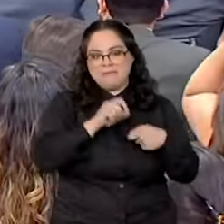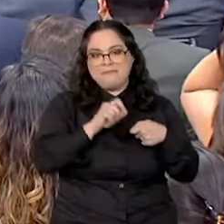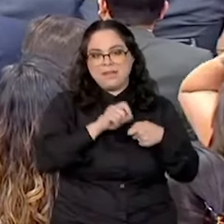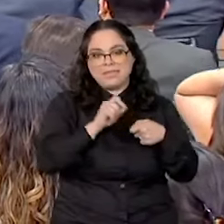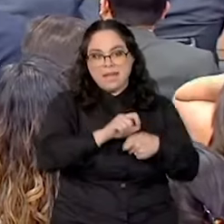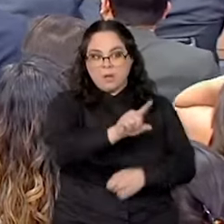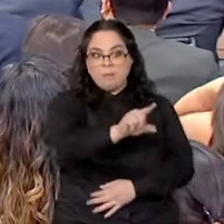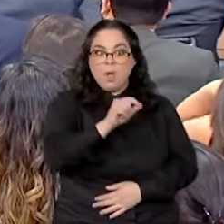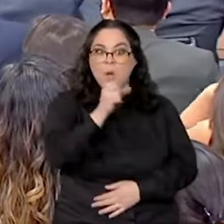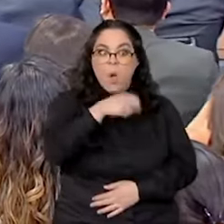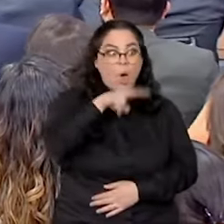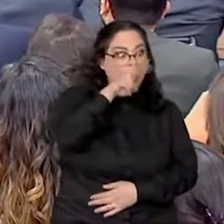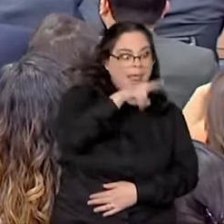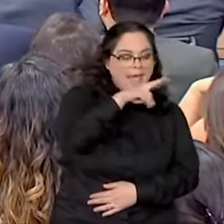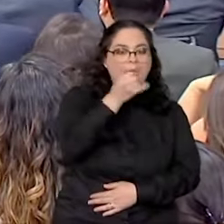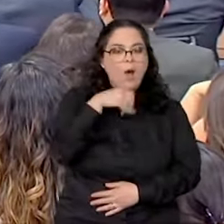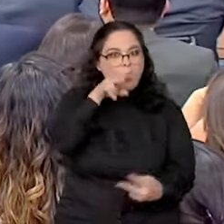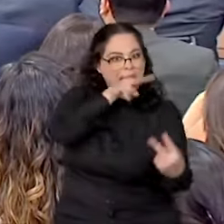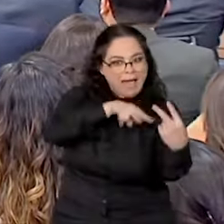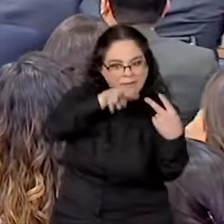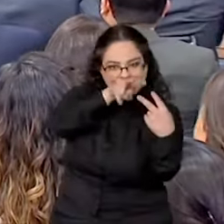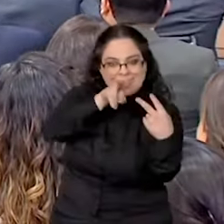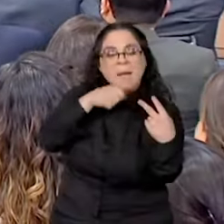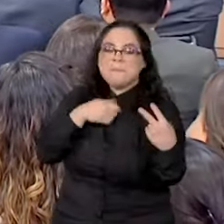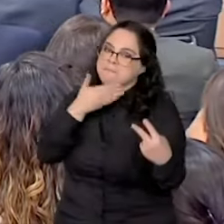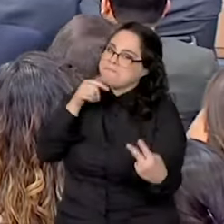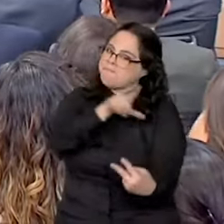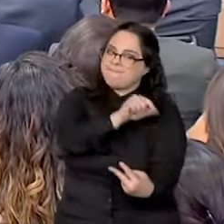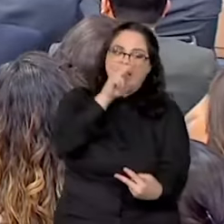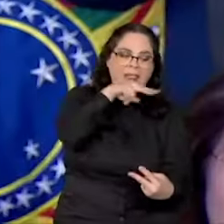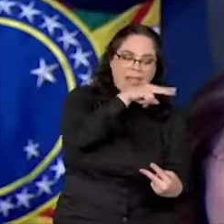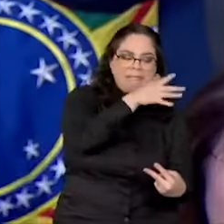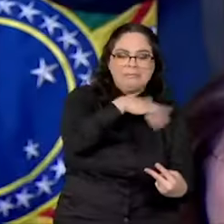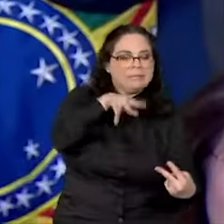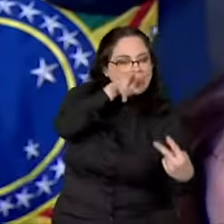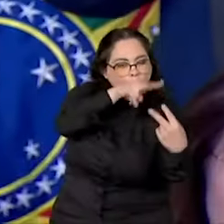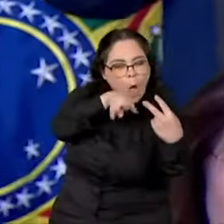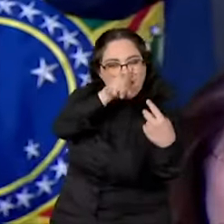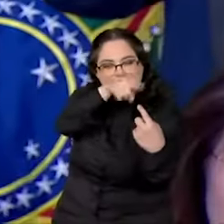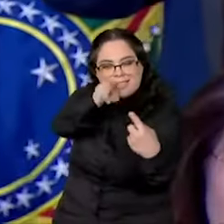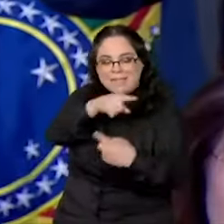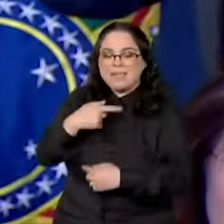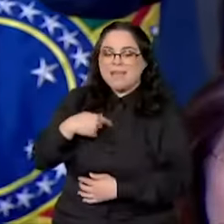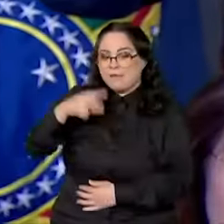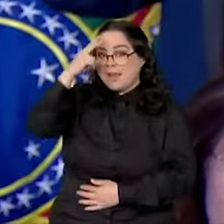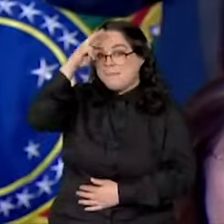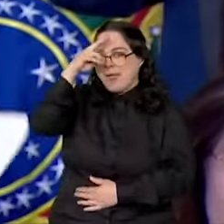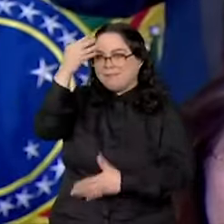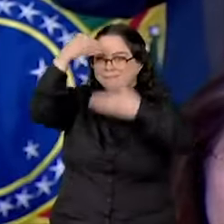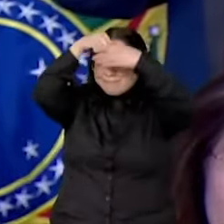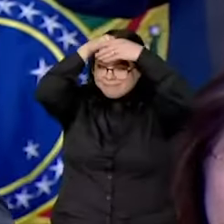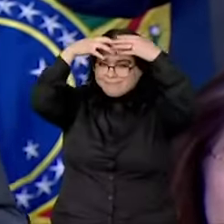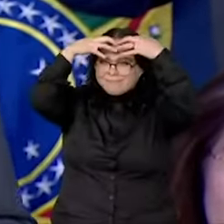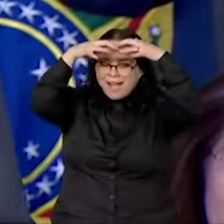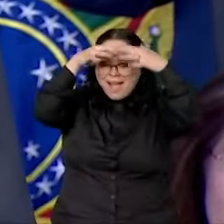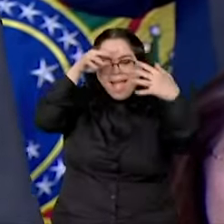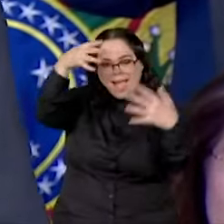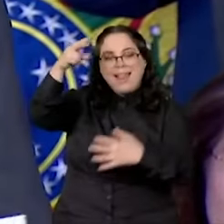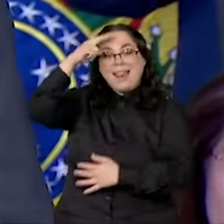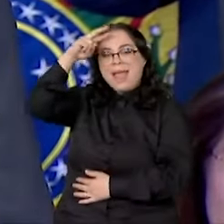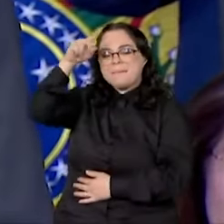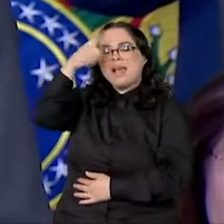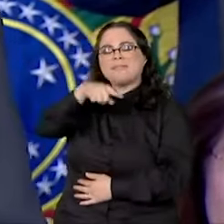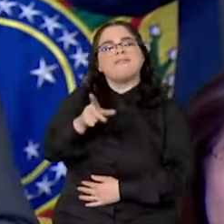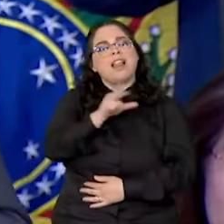eu tinha que fazer uma opção. Eu li e olhava na cara de vocês. Eu preferi olhar na cara de vocês, porque quando eu sair daqui, eu vou ter vocês na minha cabeça e vou